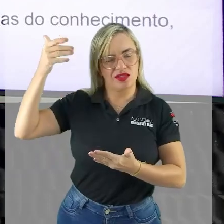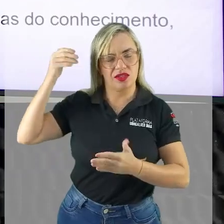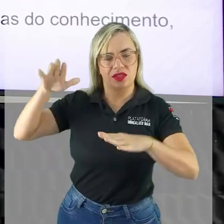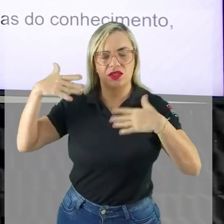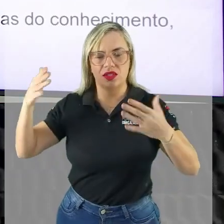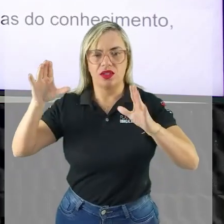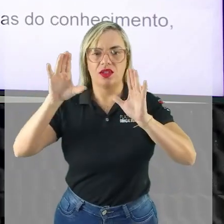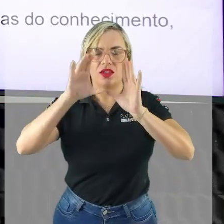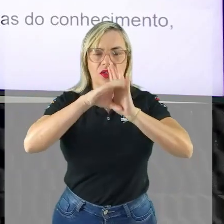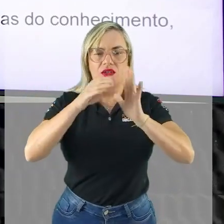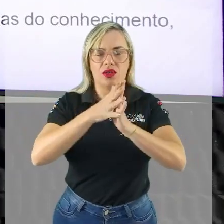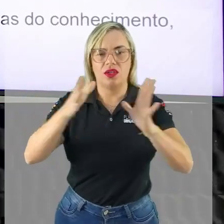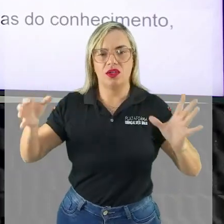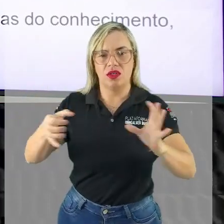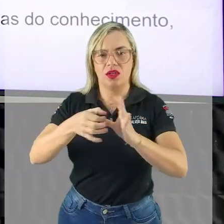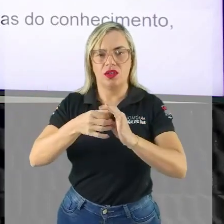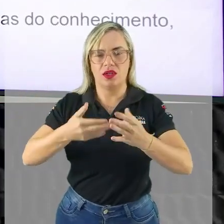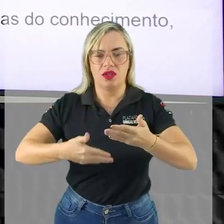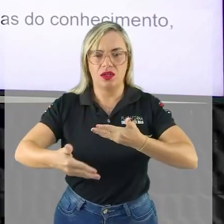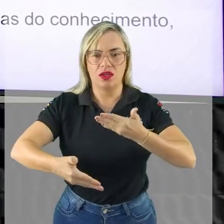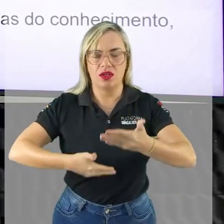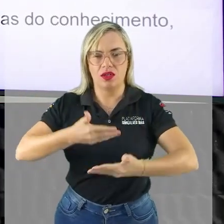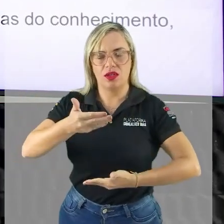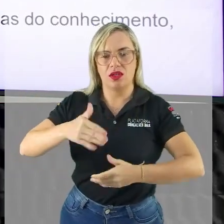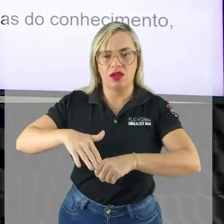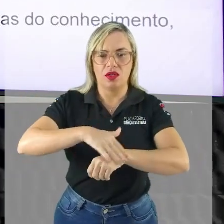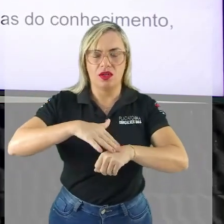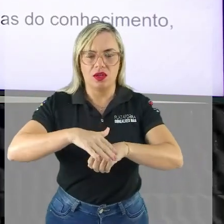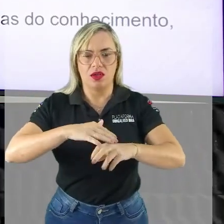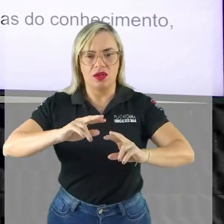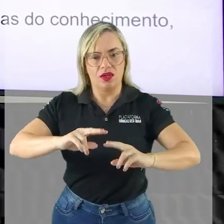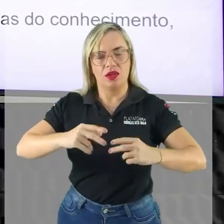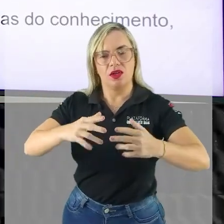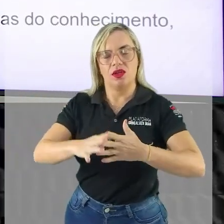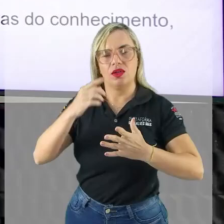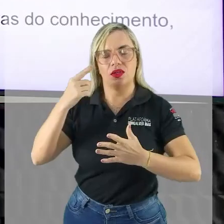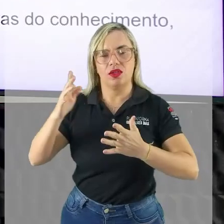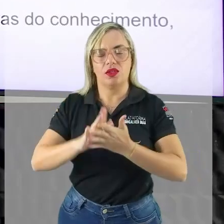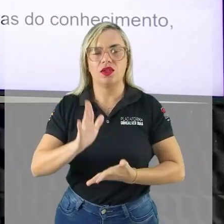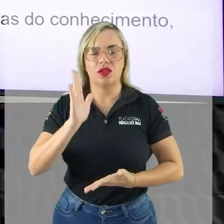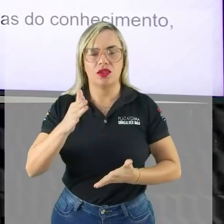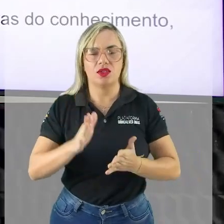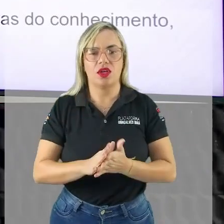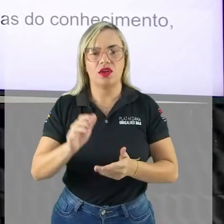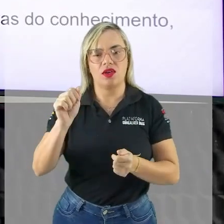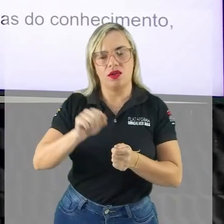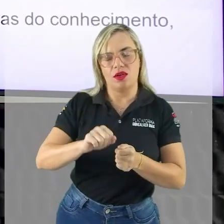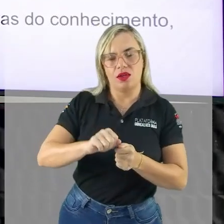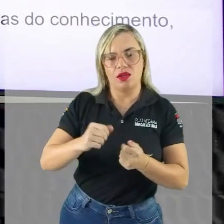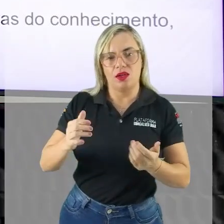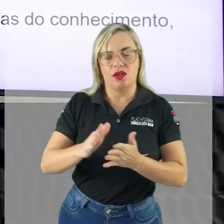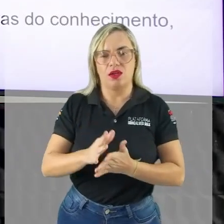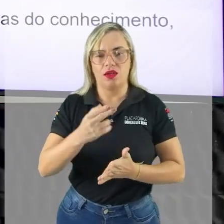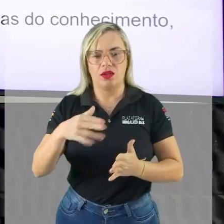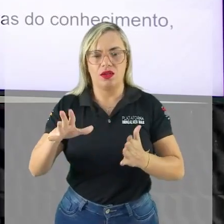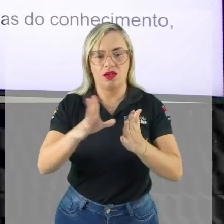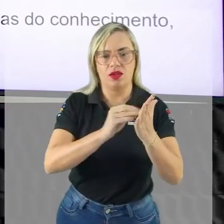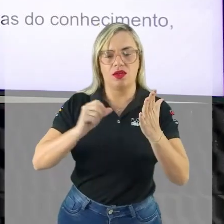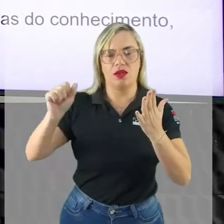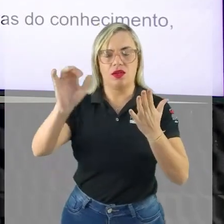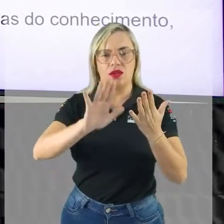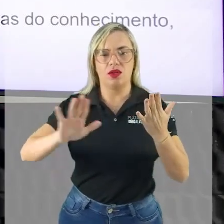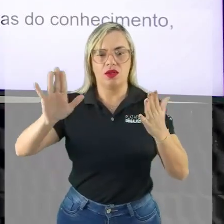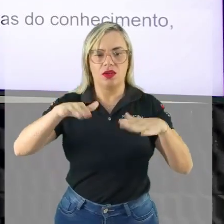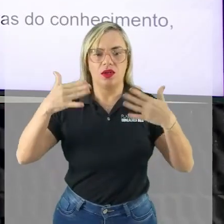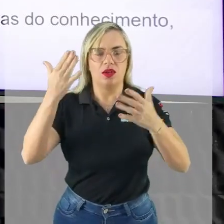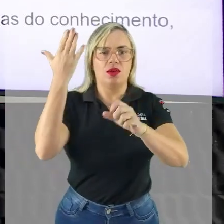conceito de conectar, conversar, linkar com algo já produzido, já feito, a gente chama de